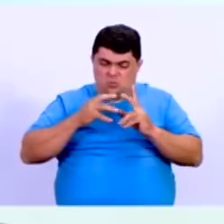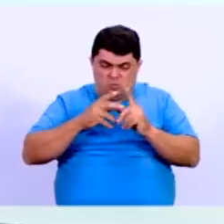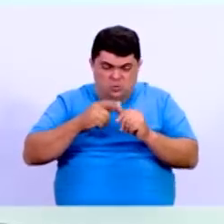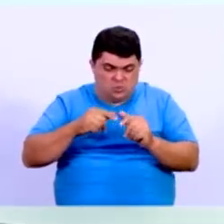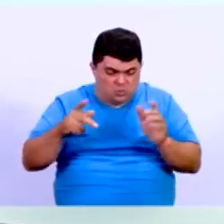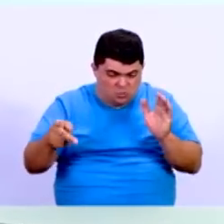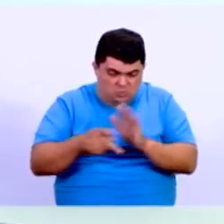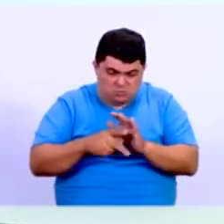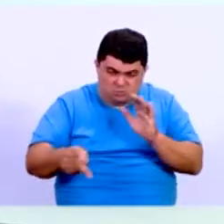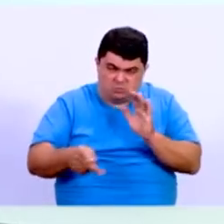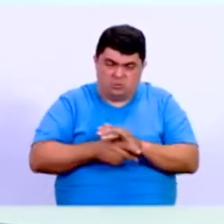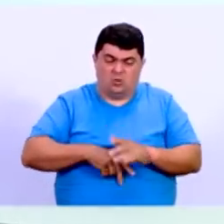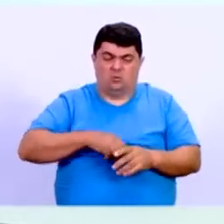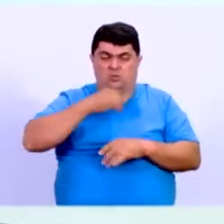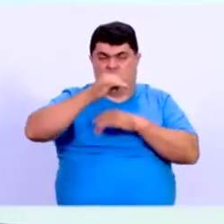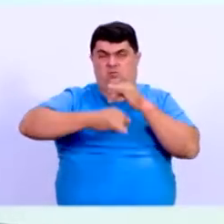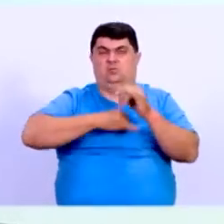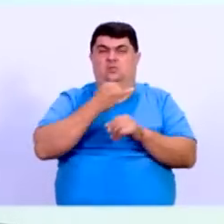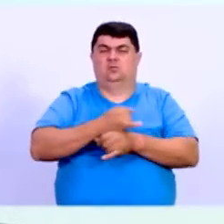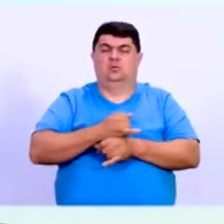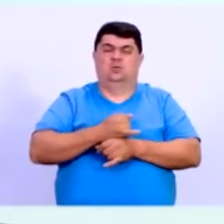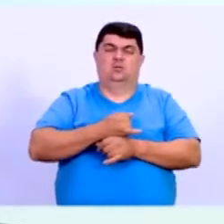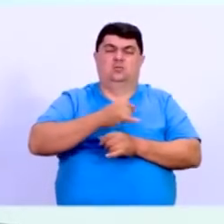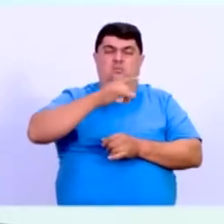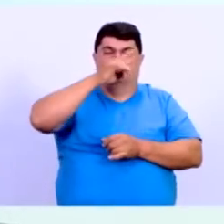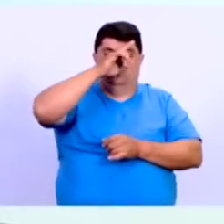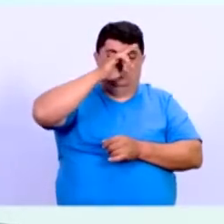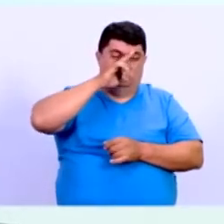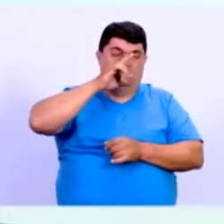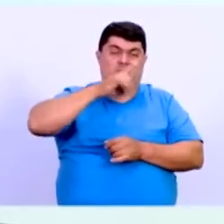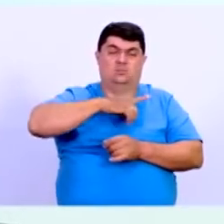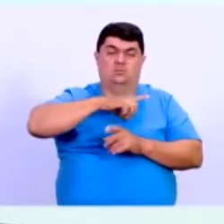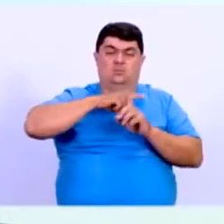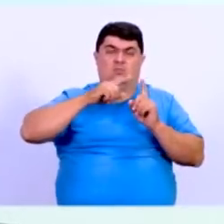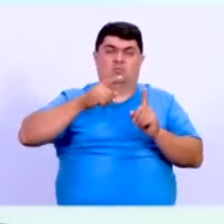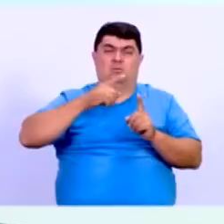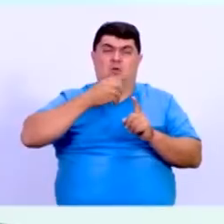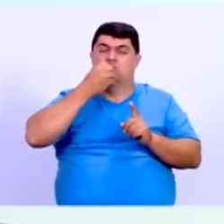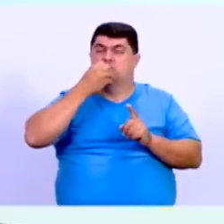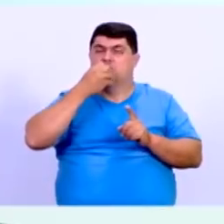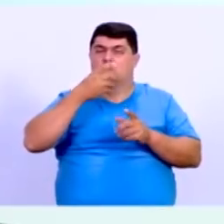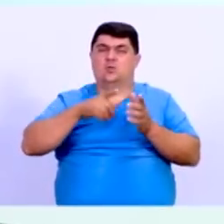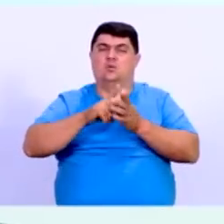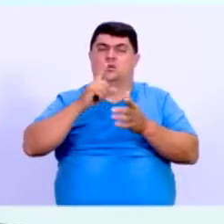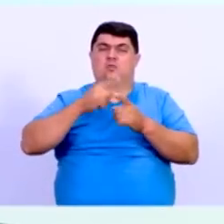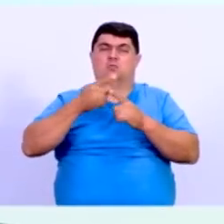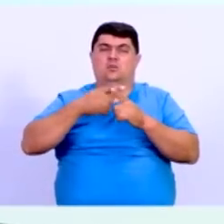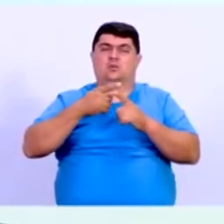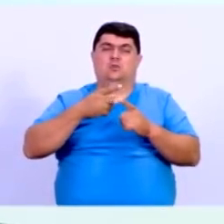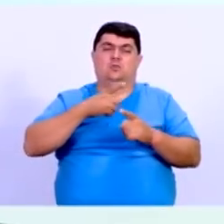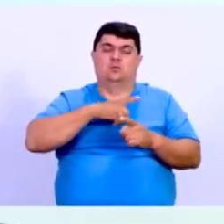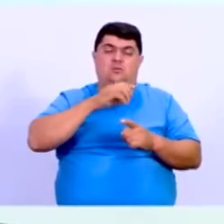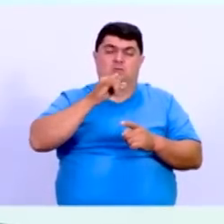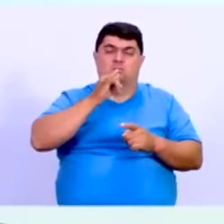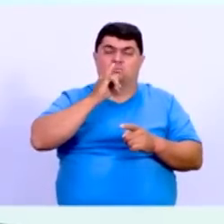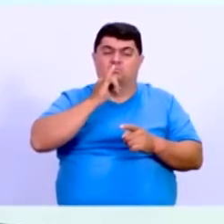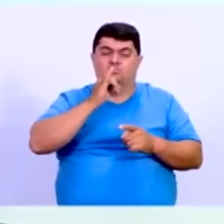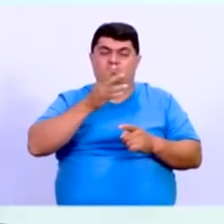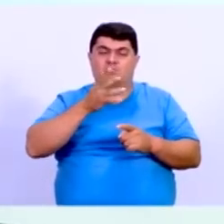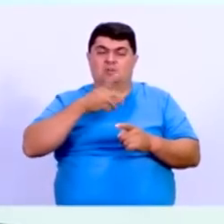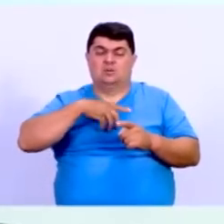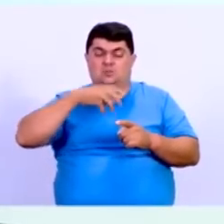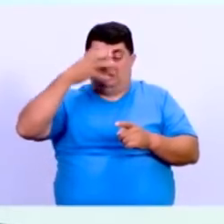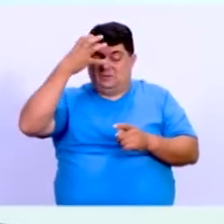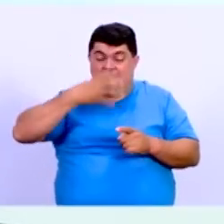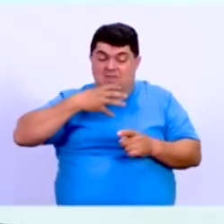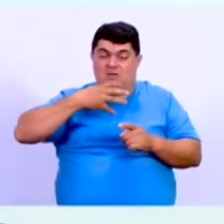transações pela internet, transações bancárias, né? Poxa, mas isso não era uma vantagem? Olha a desvantagem. Se você tem que ter certeza que o teu